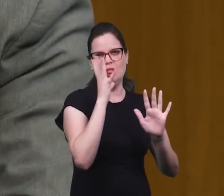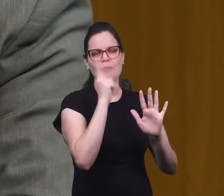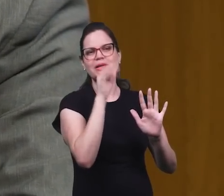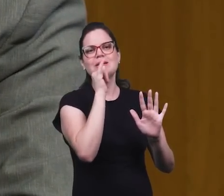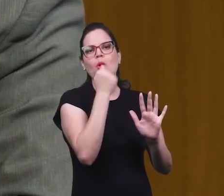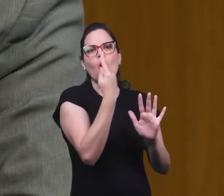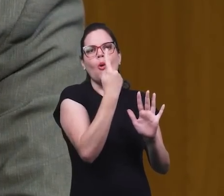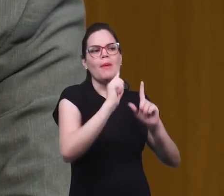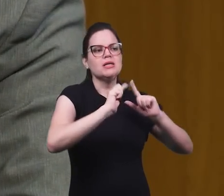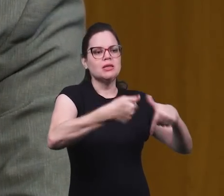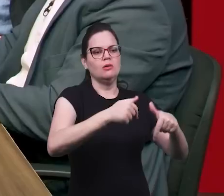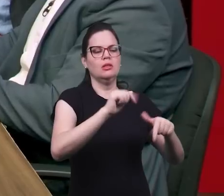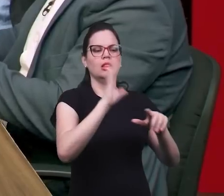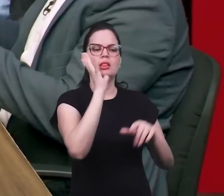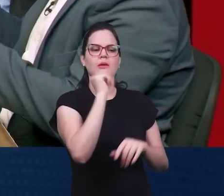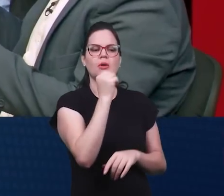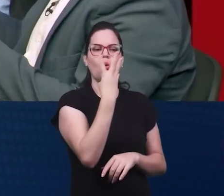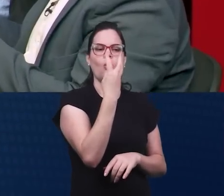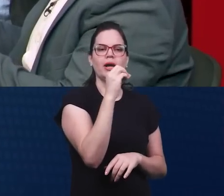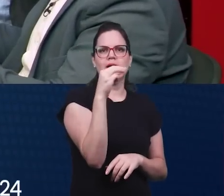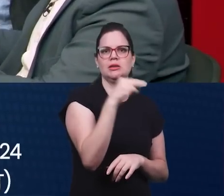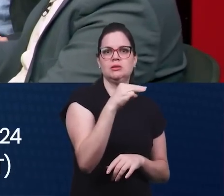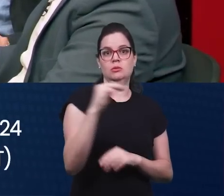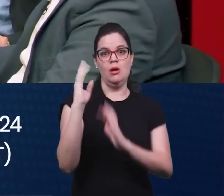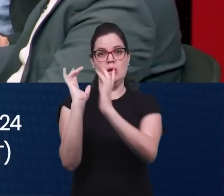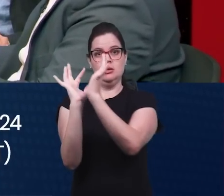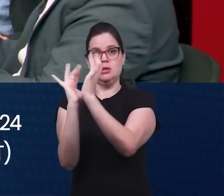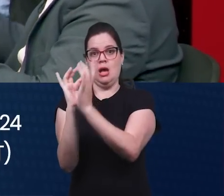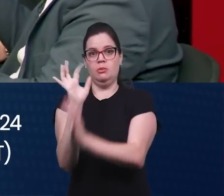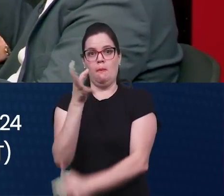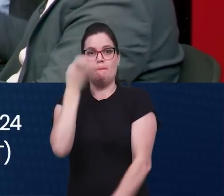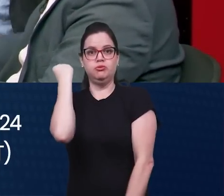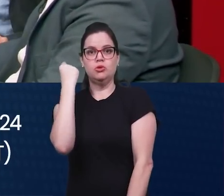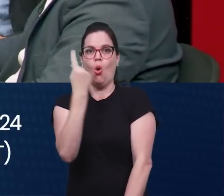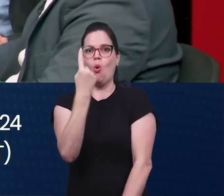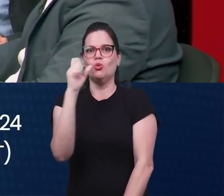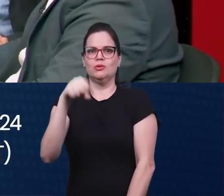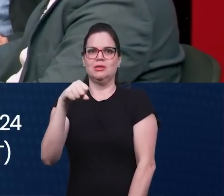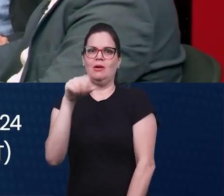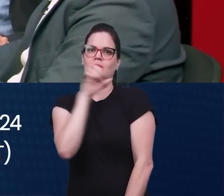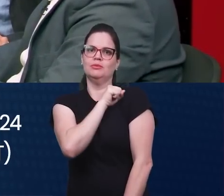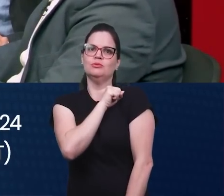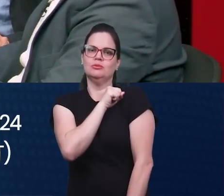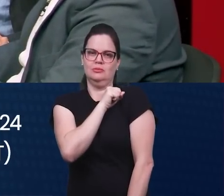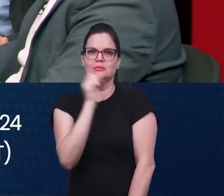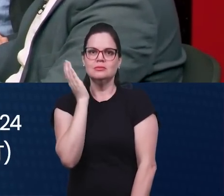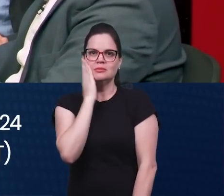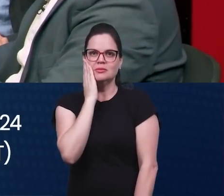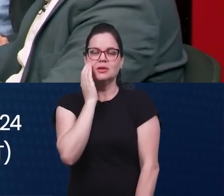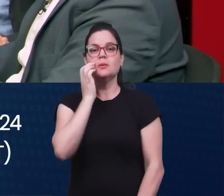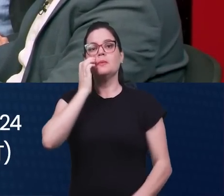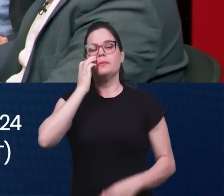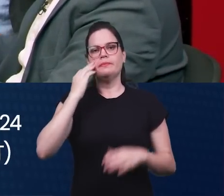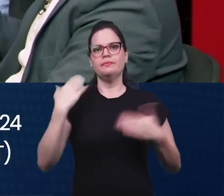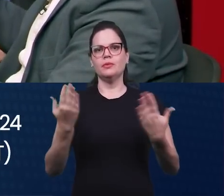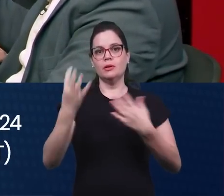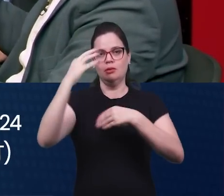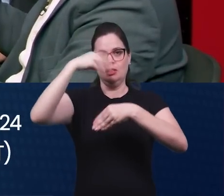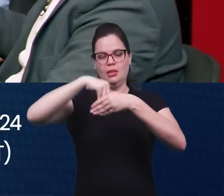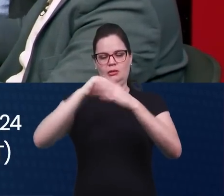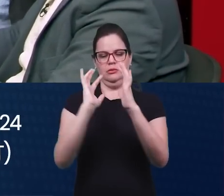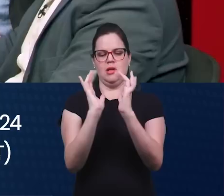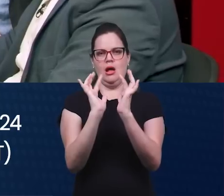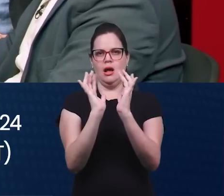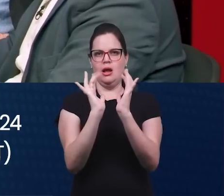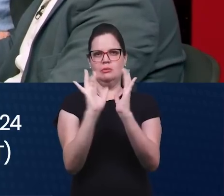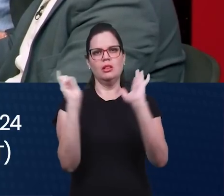segundo. Então, tudo isso ocorre dentro aqui da nossa cabeça. E eu queria mostrar um